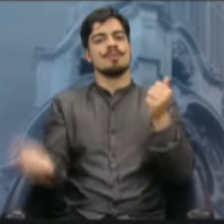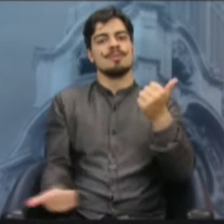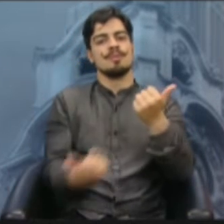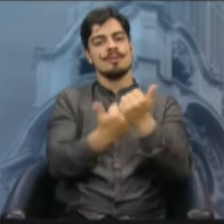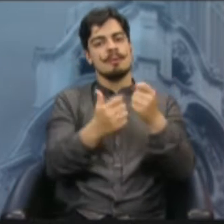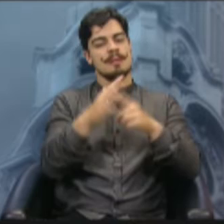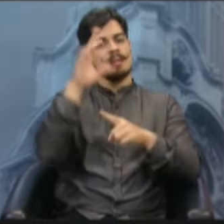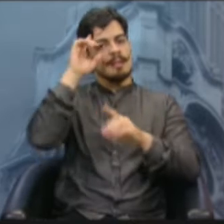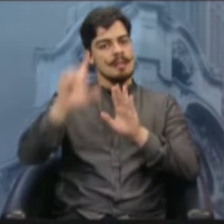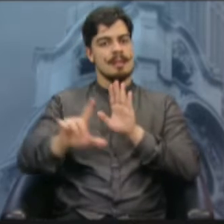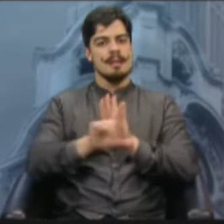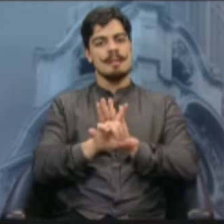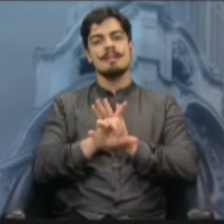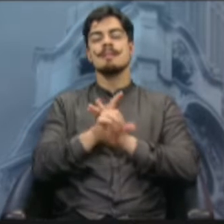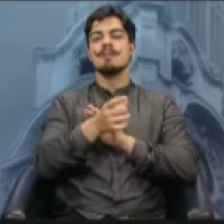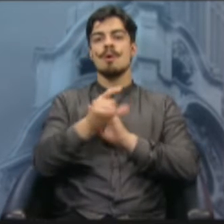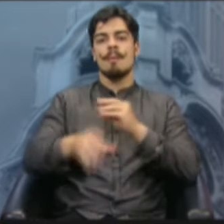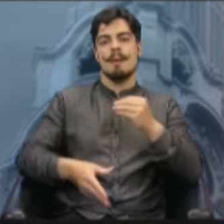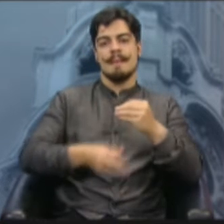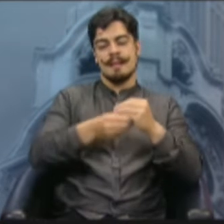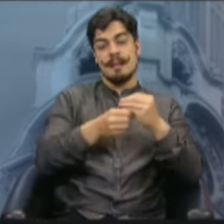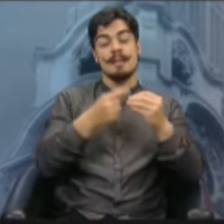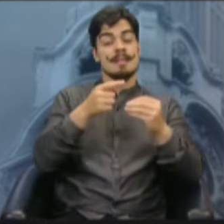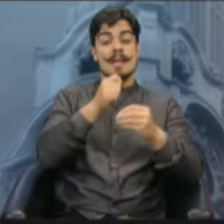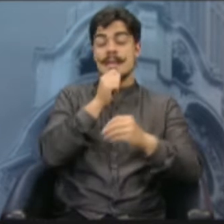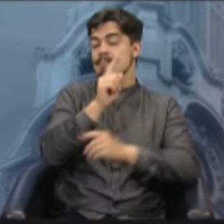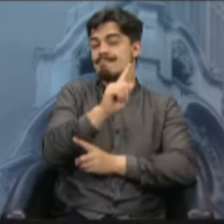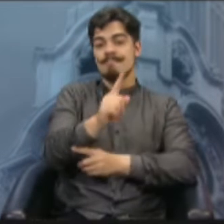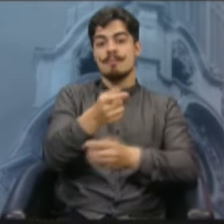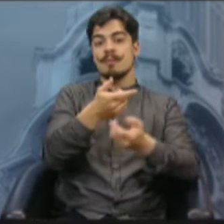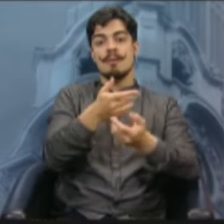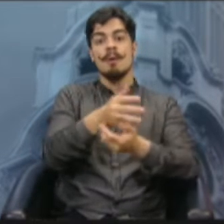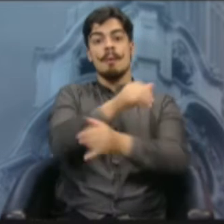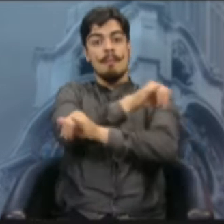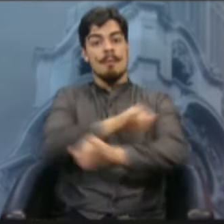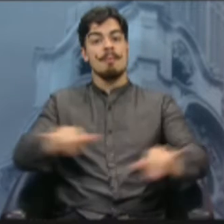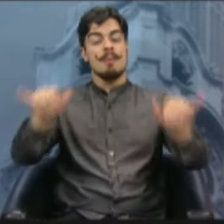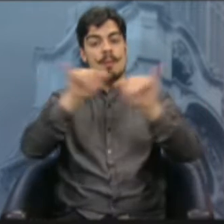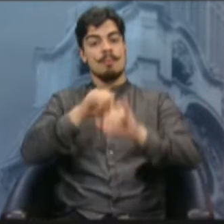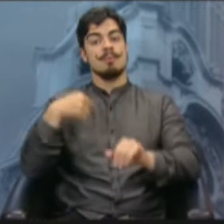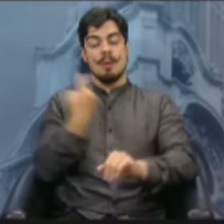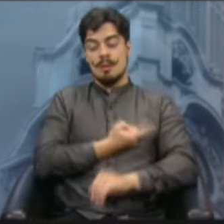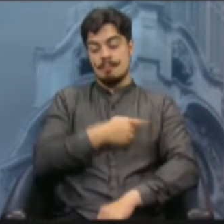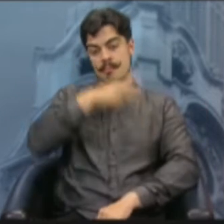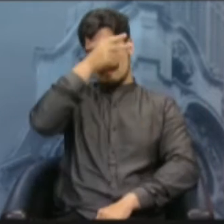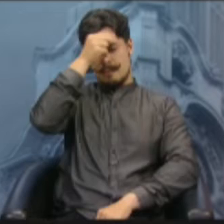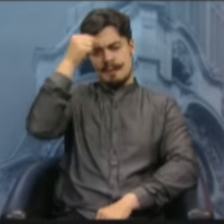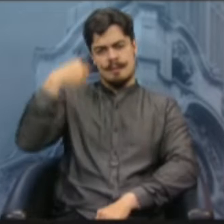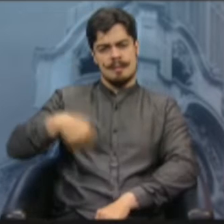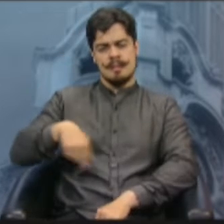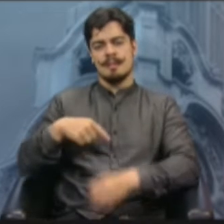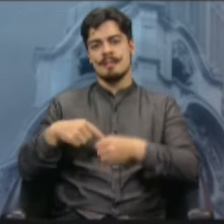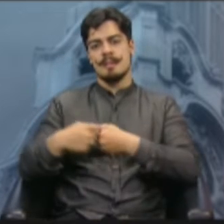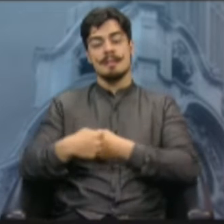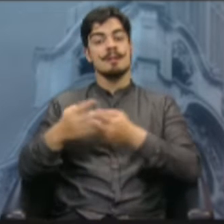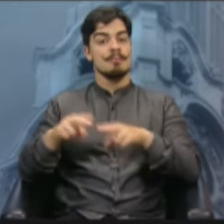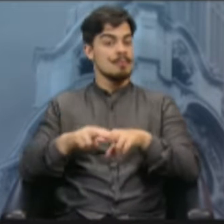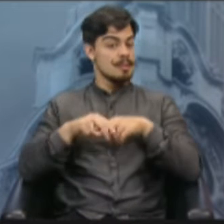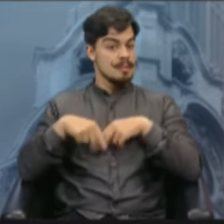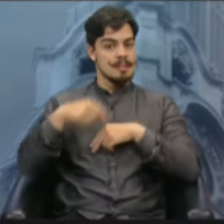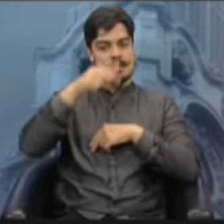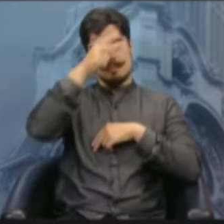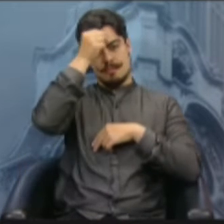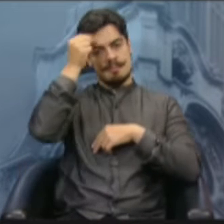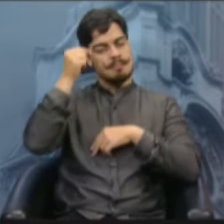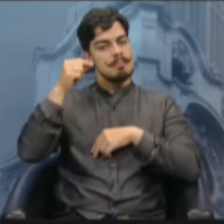610 de 2009, algo que tem sido ventilado, inclusive, publicamente pelo prefeito da nossa cidade. Deste modo, a Prefeitura de Porto Alegre